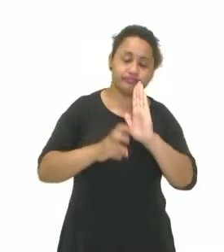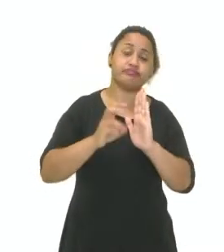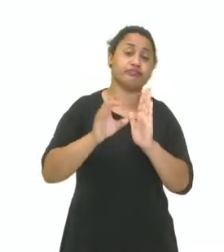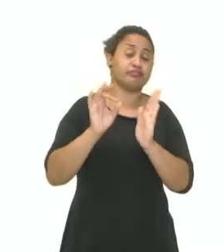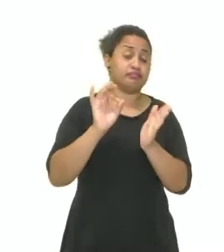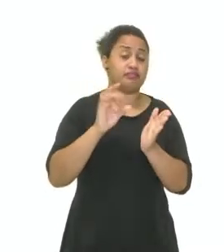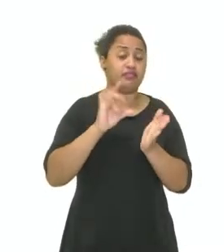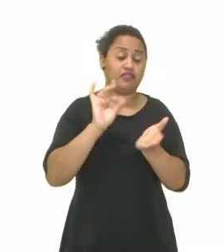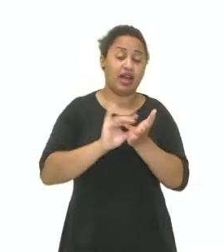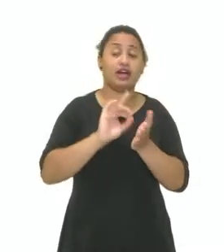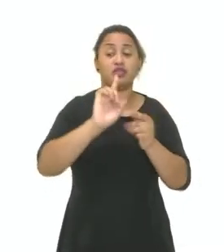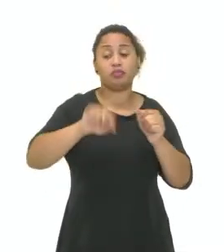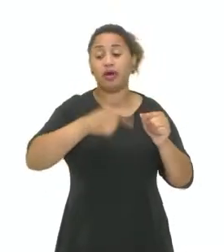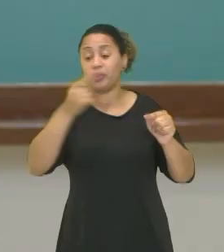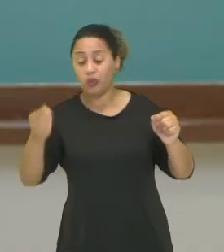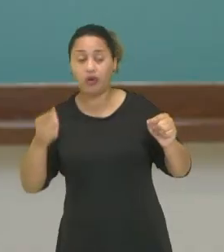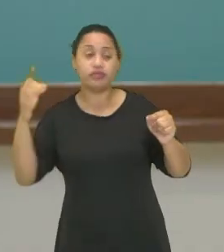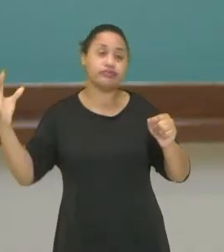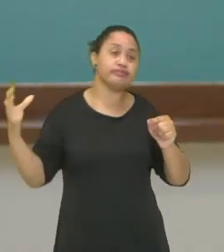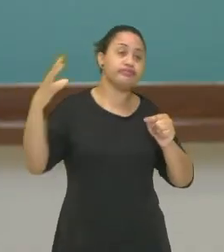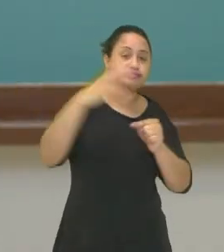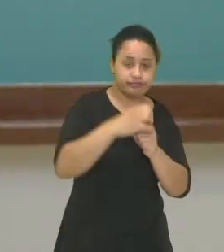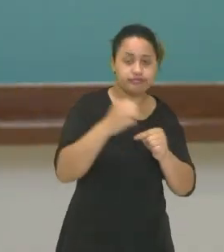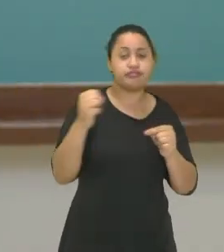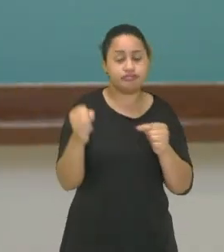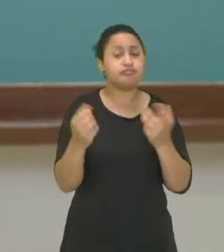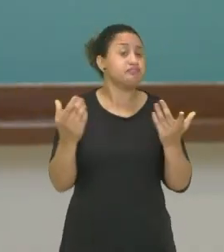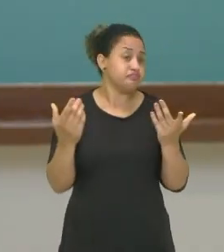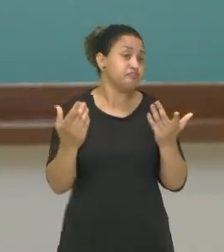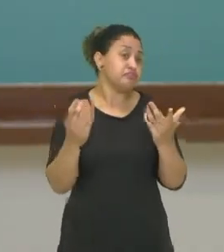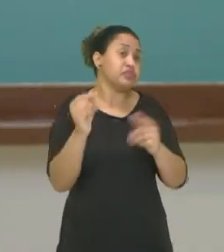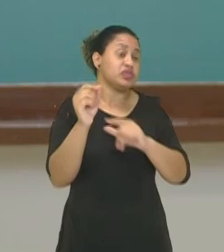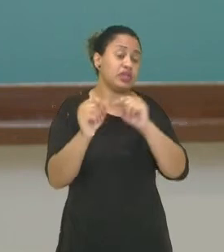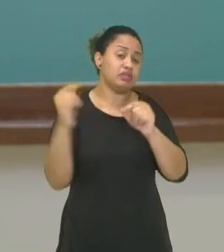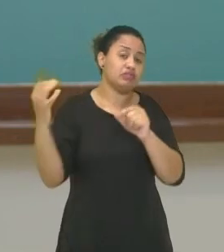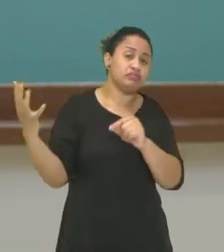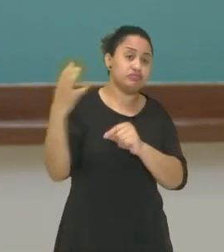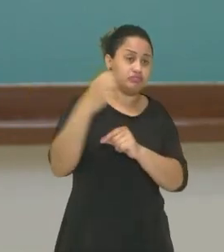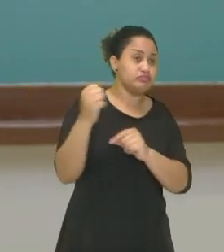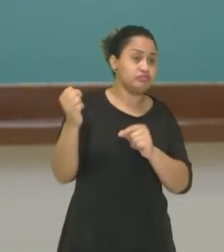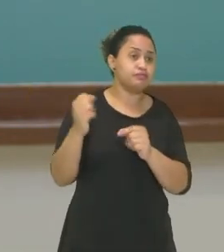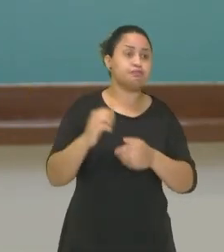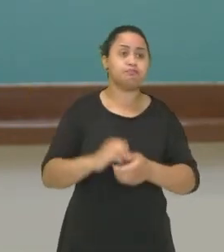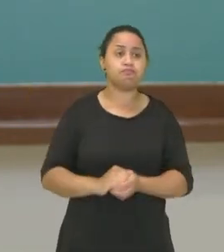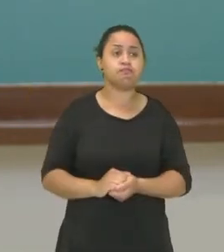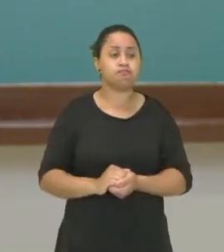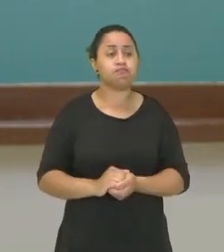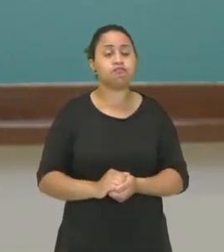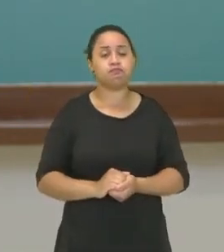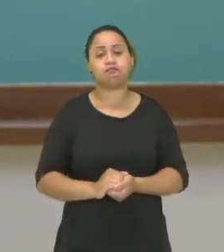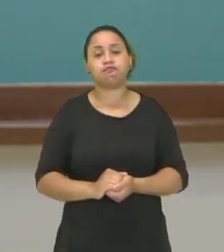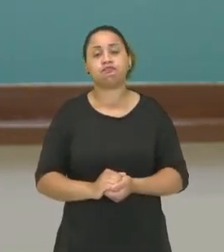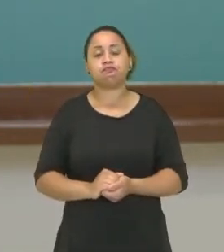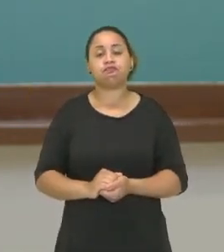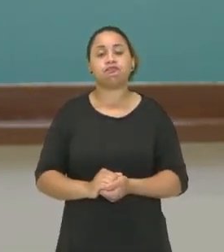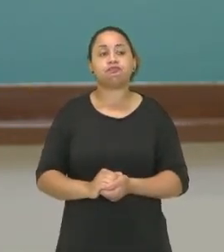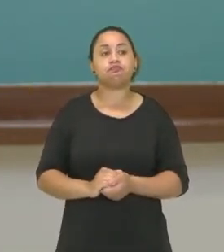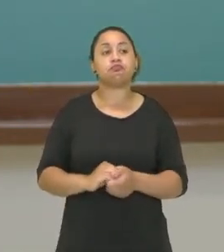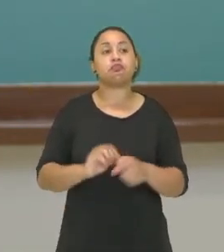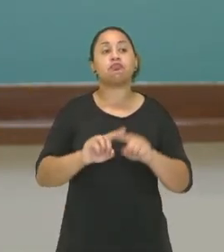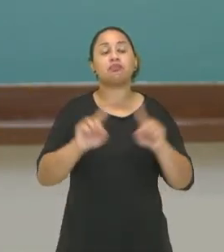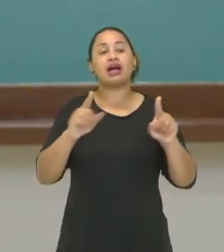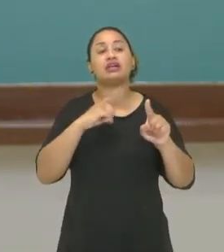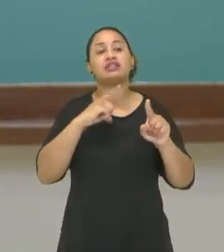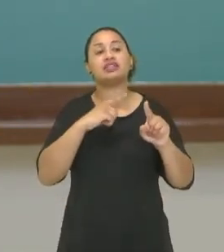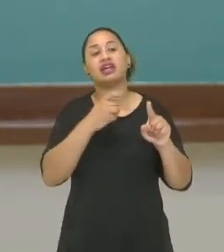disponível para o nível trófico secundário dos secundários, de quem se alimenta deles. Tá? Então, com base nisso aqui. Só que existem